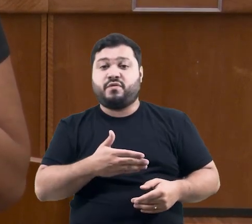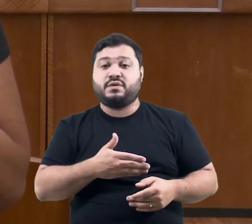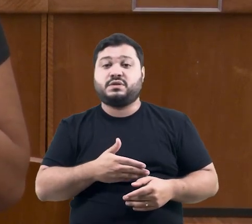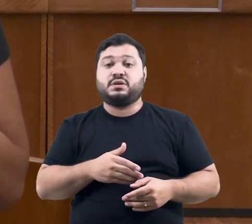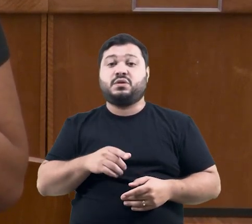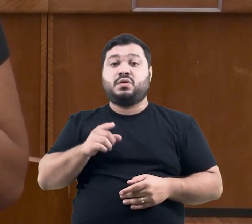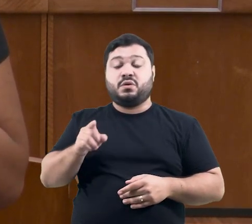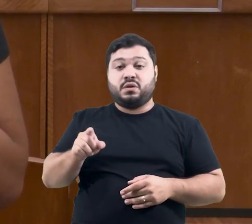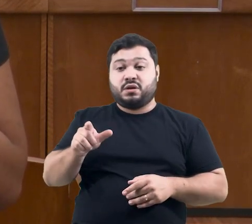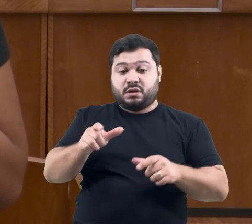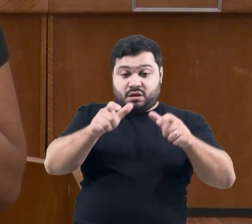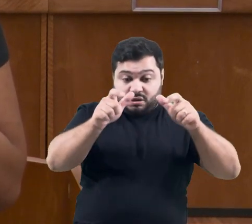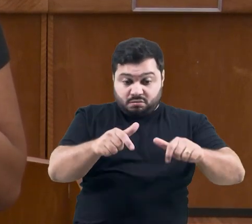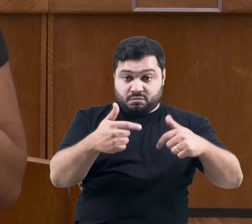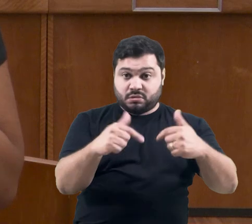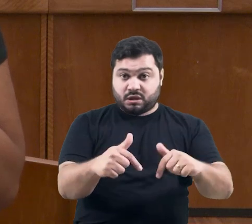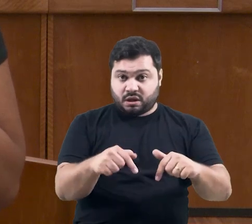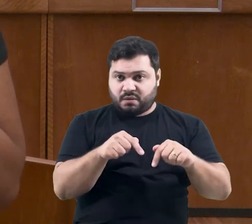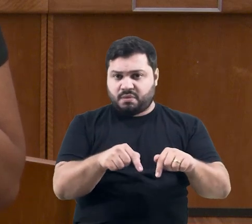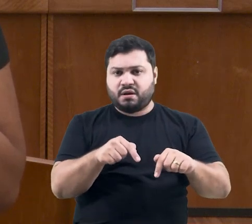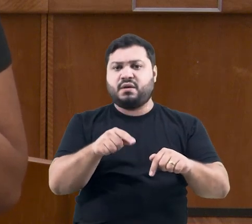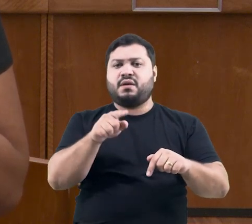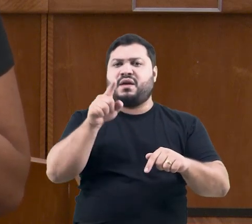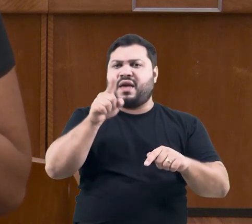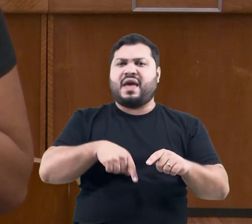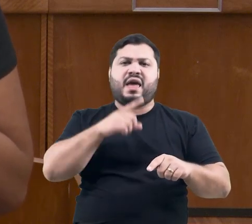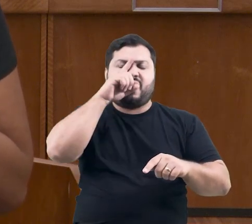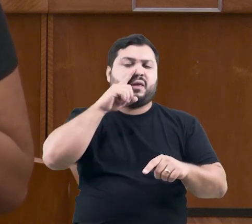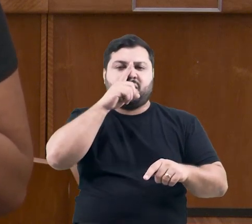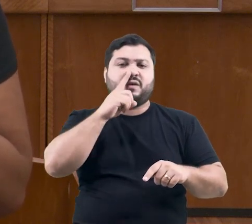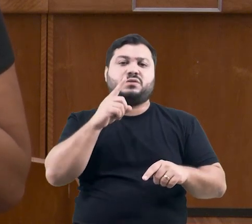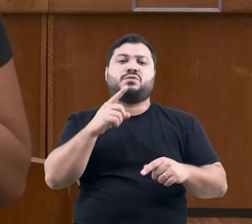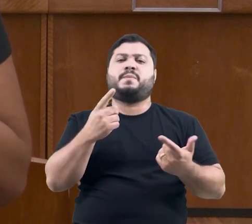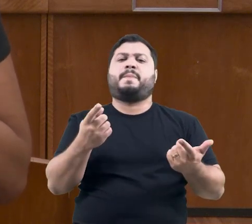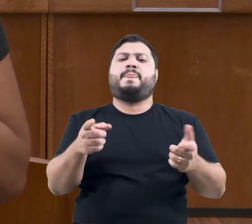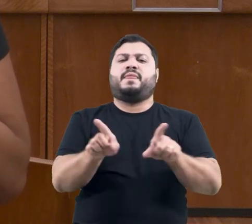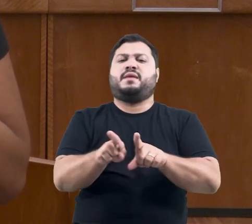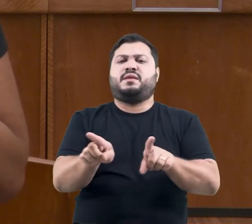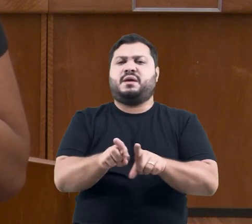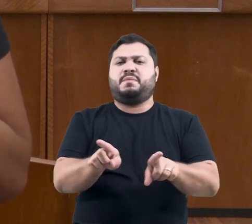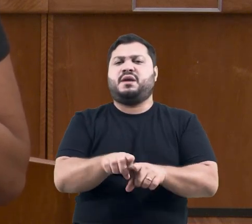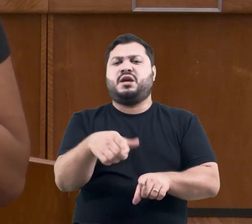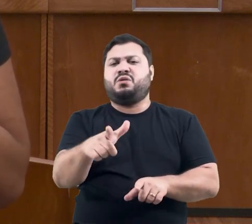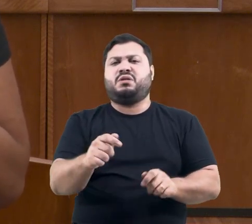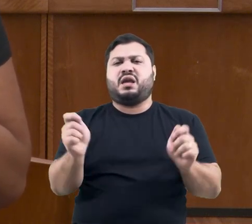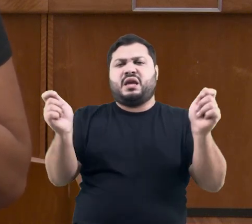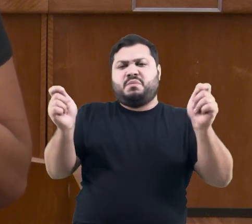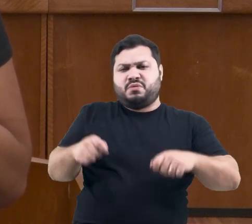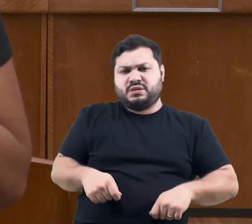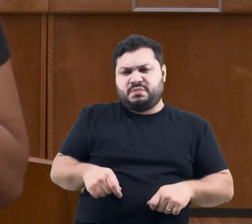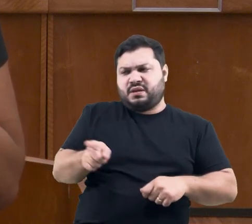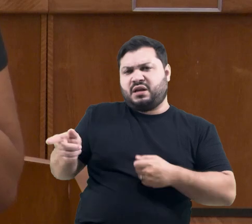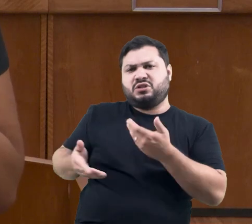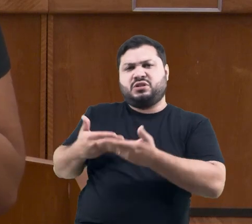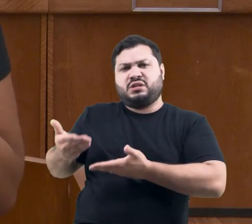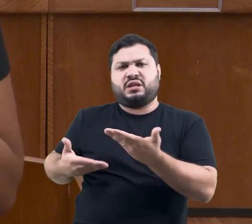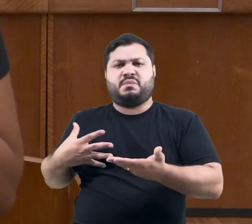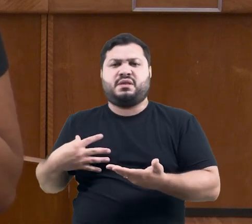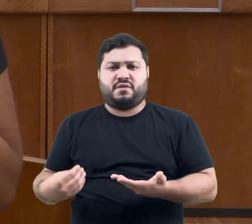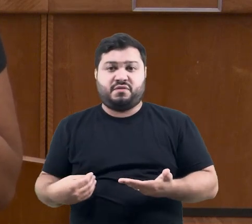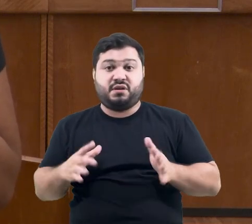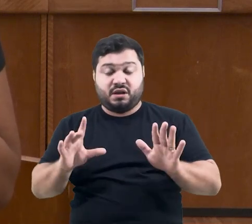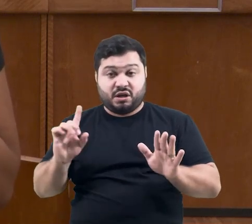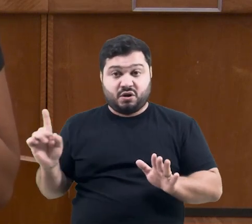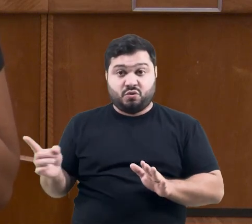houve comprovação de que a lotação atual do servidor seja fator de risco e muito menos de que haja impossibilidade